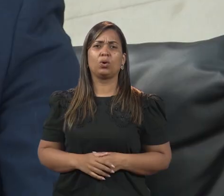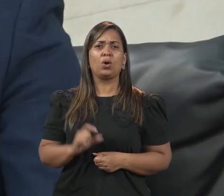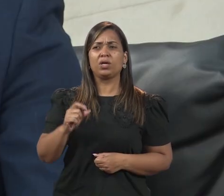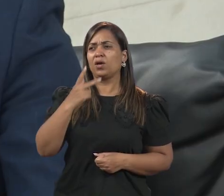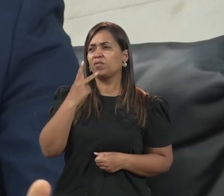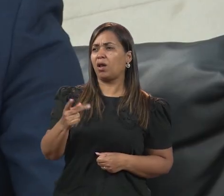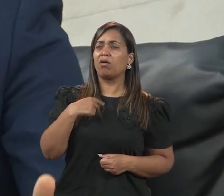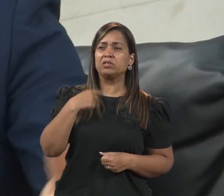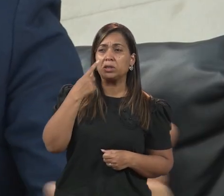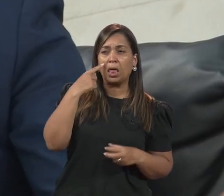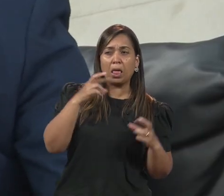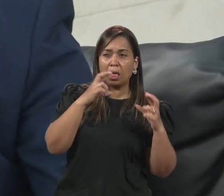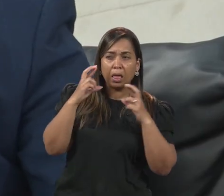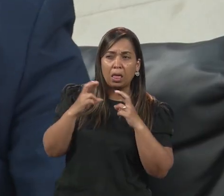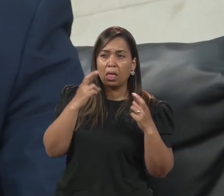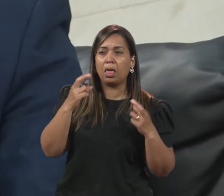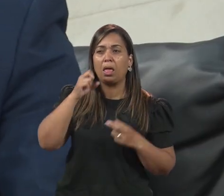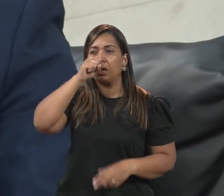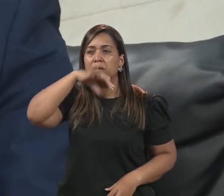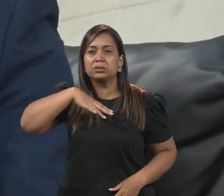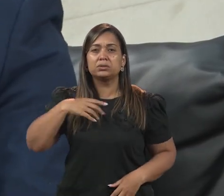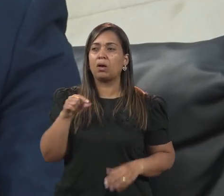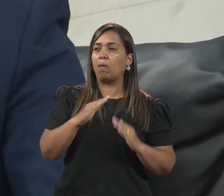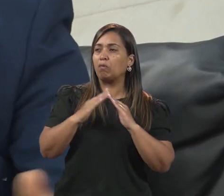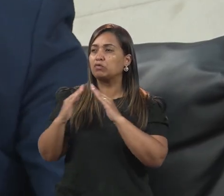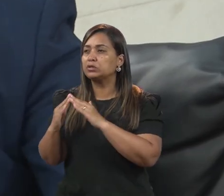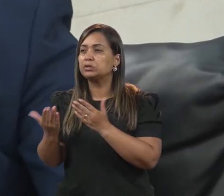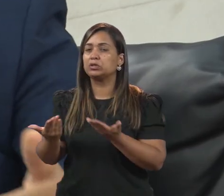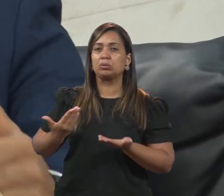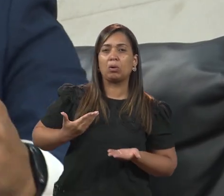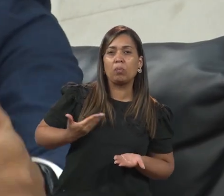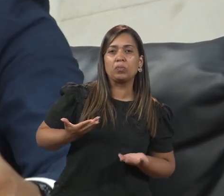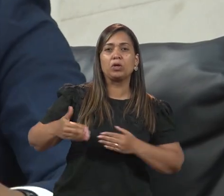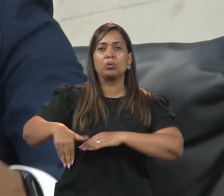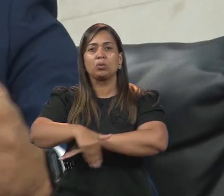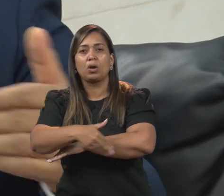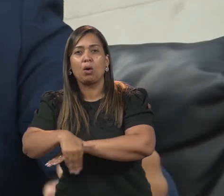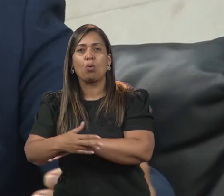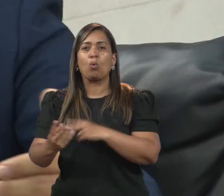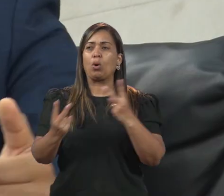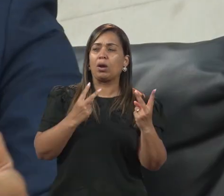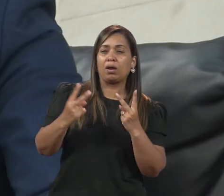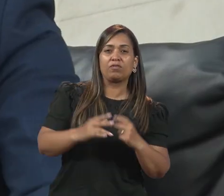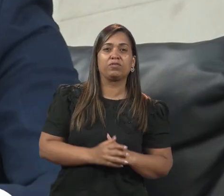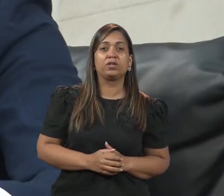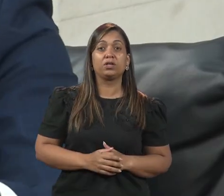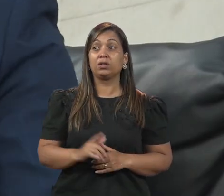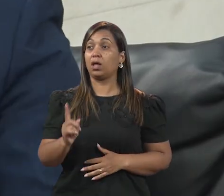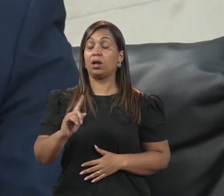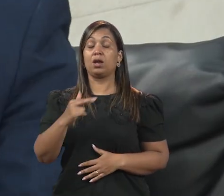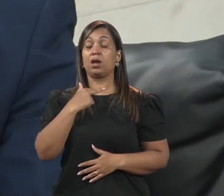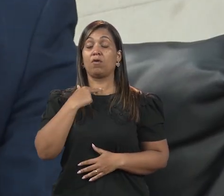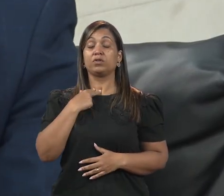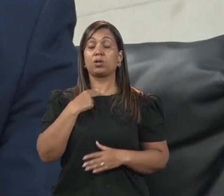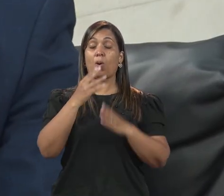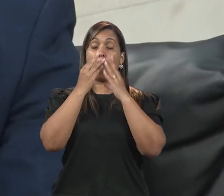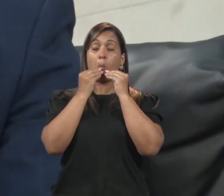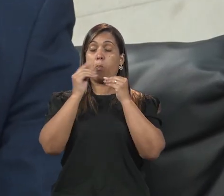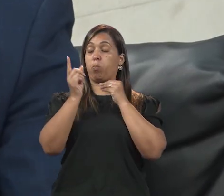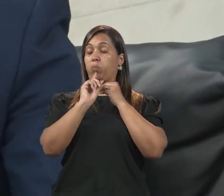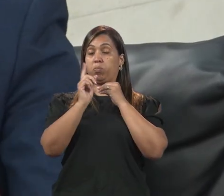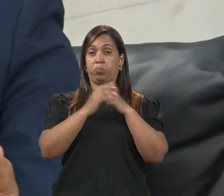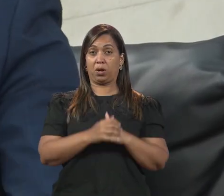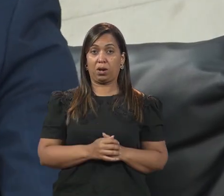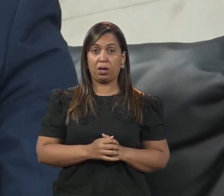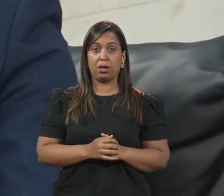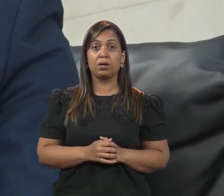quando você observa qualquer tipo de agressão no vizinho, no amigo, na rua, na avenida. Não, você não pode se calar diante desse